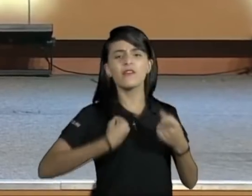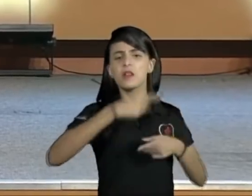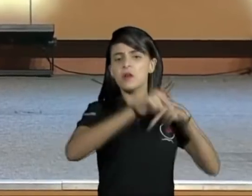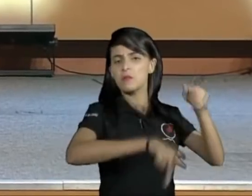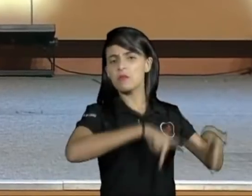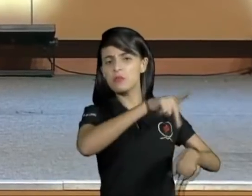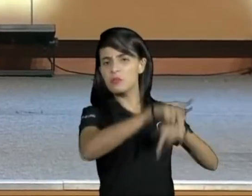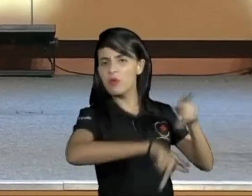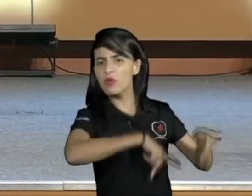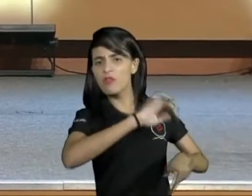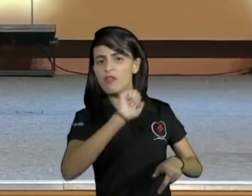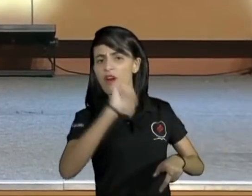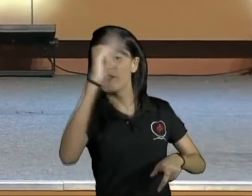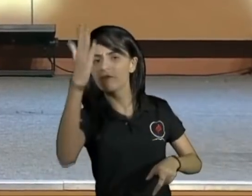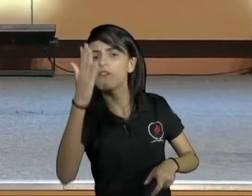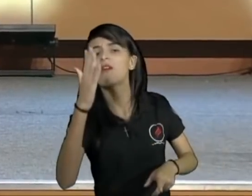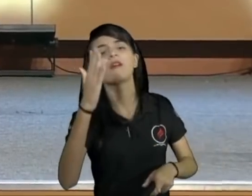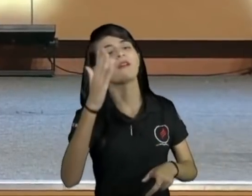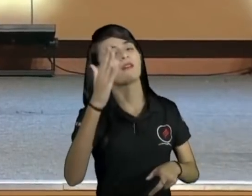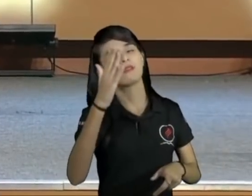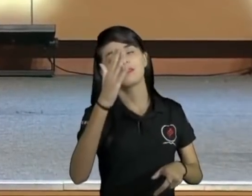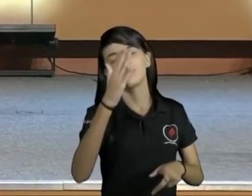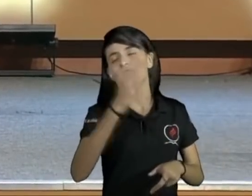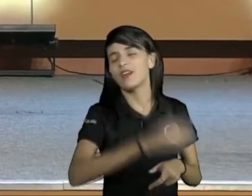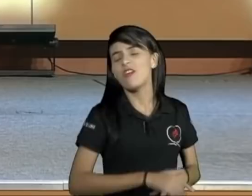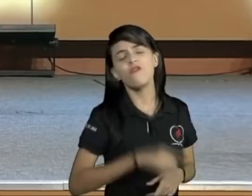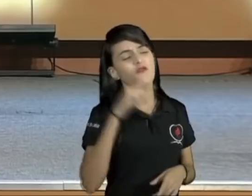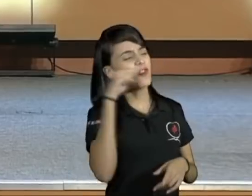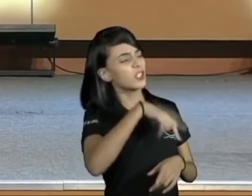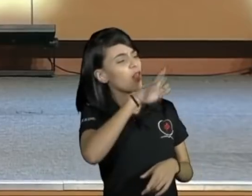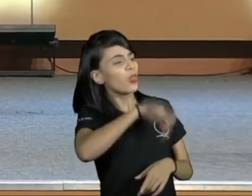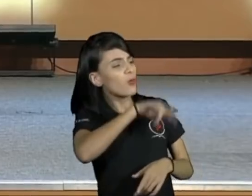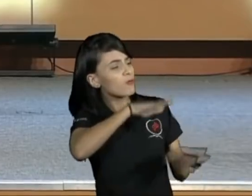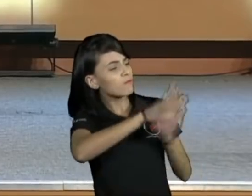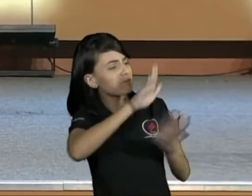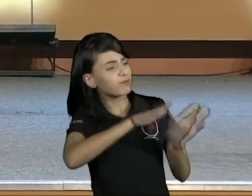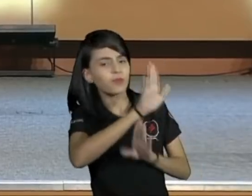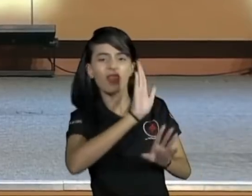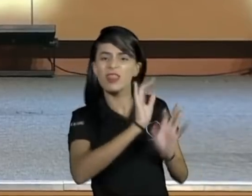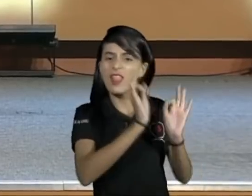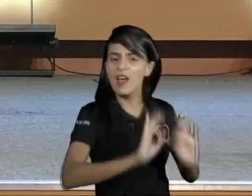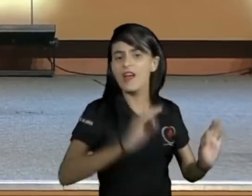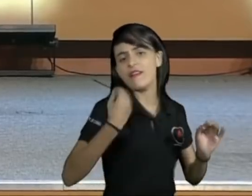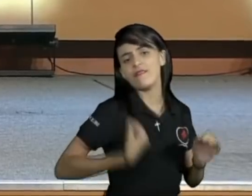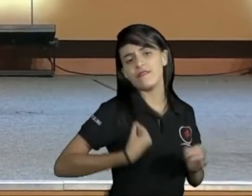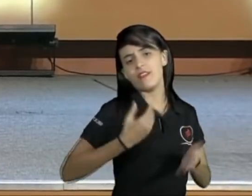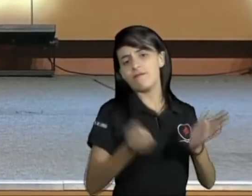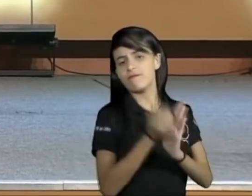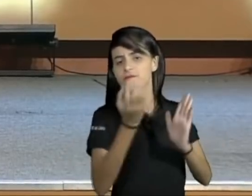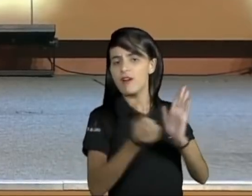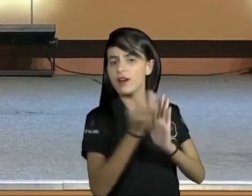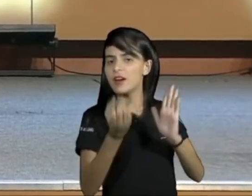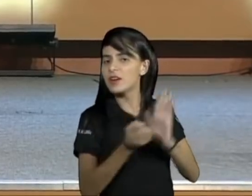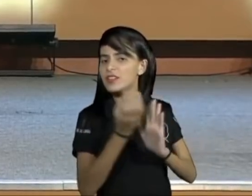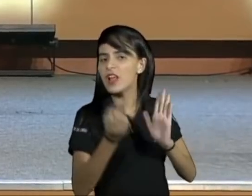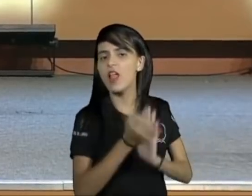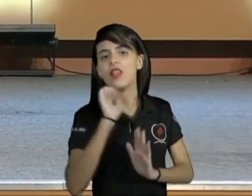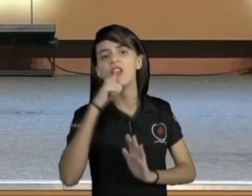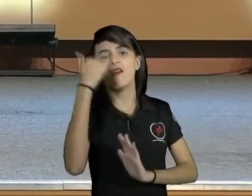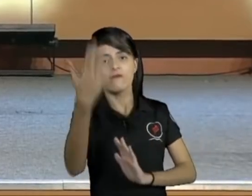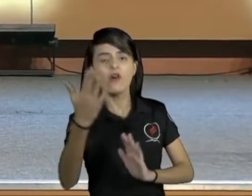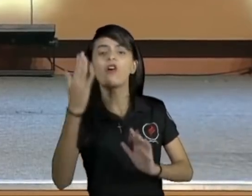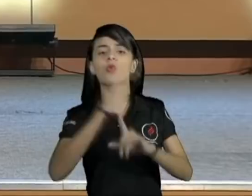vida desse povo fora das quatro paredes da igreja você nunca instruiu esse povo a viver o evangelho fora do